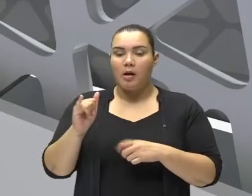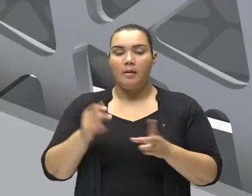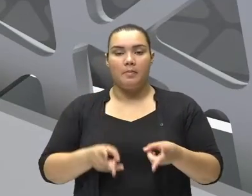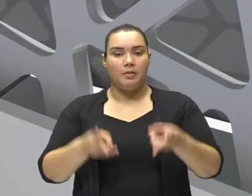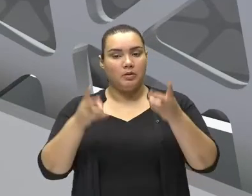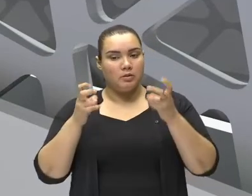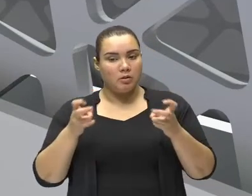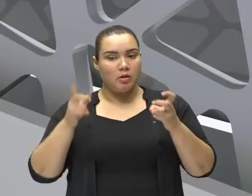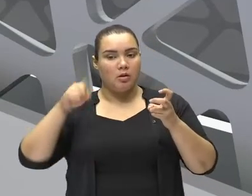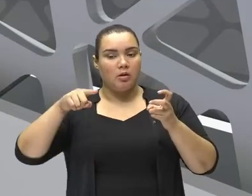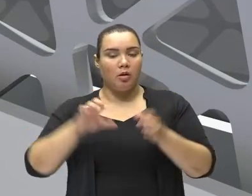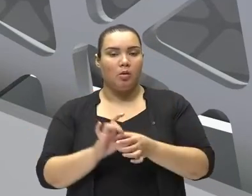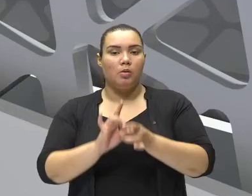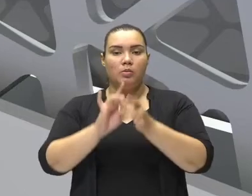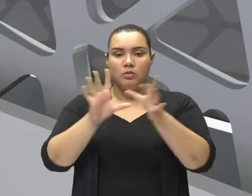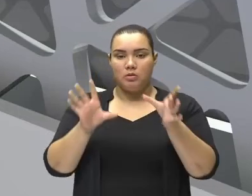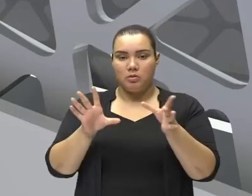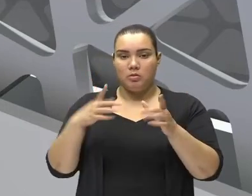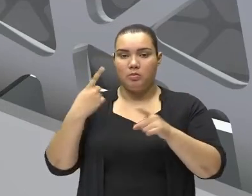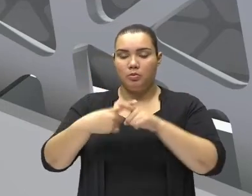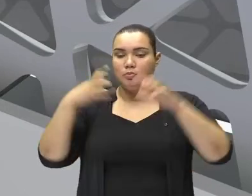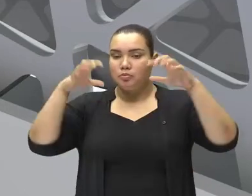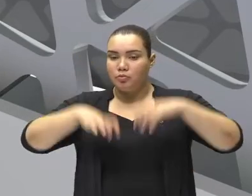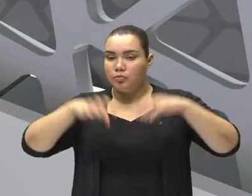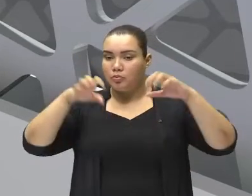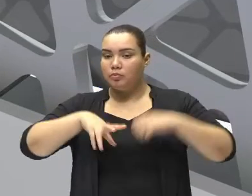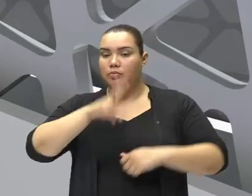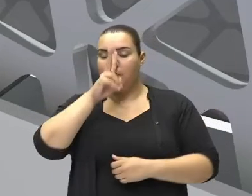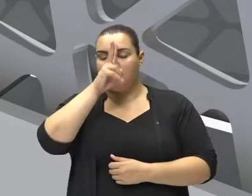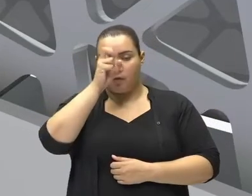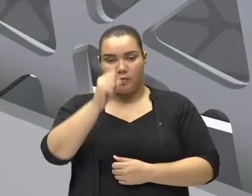ali que é uma concessão, porque choveu muito.